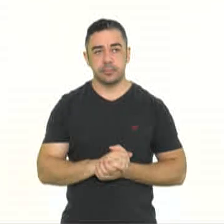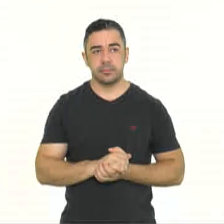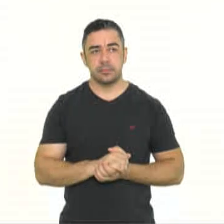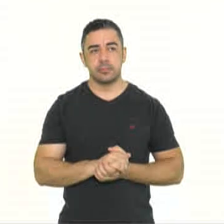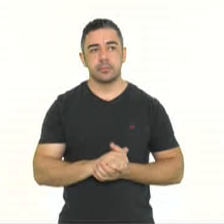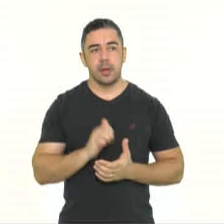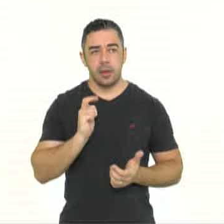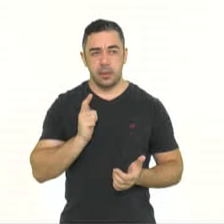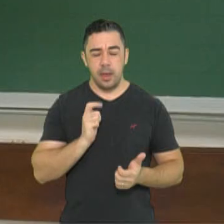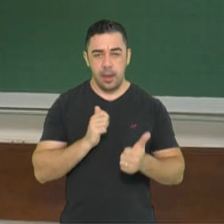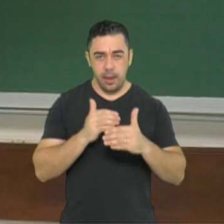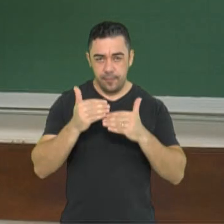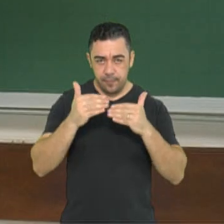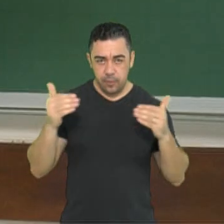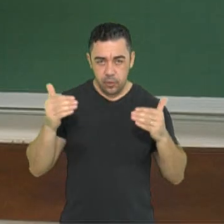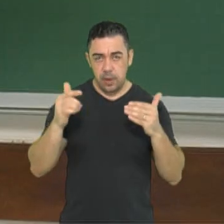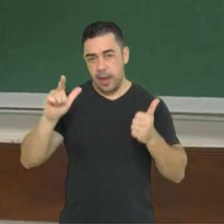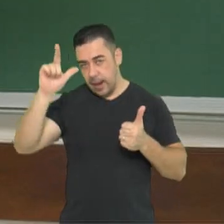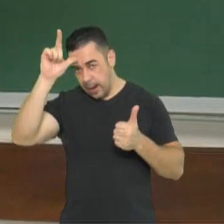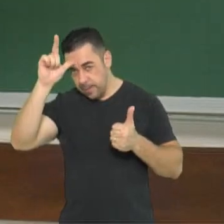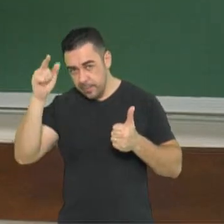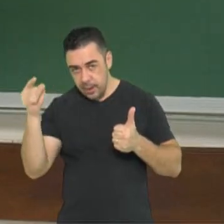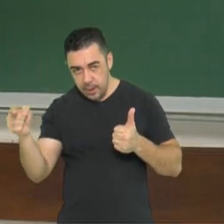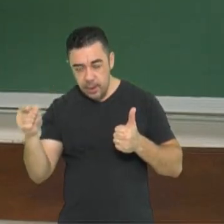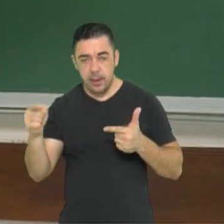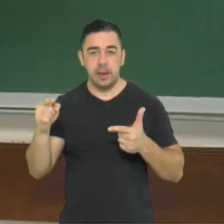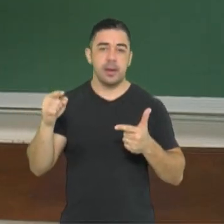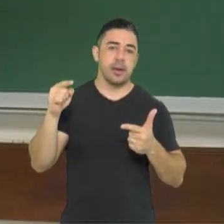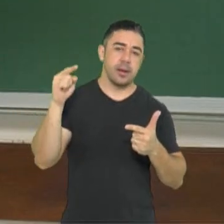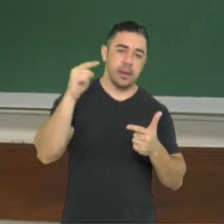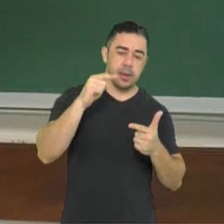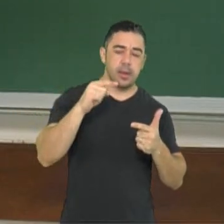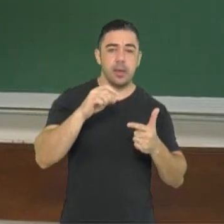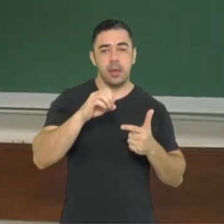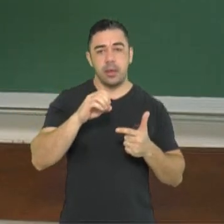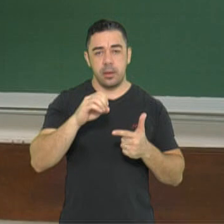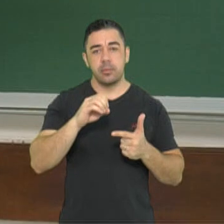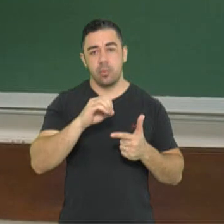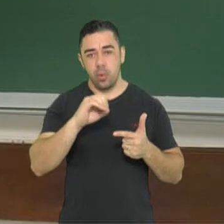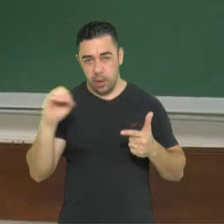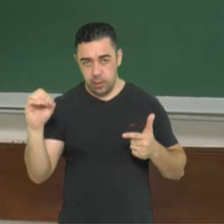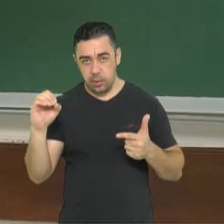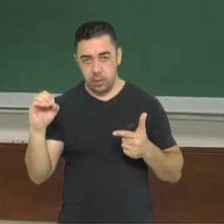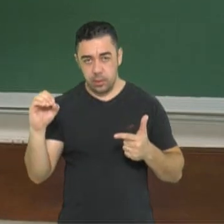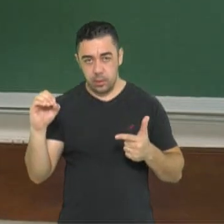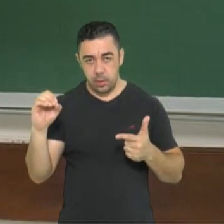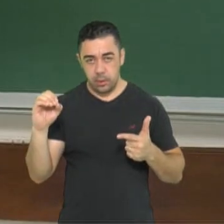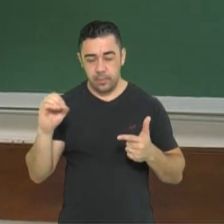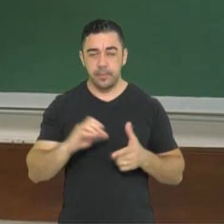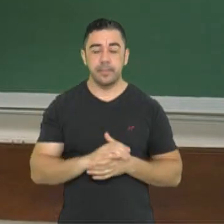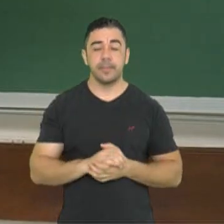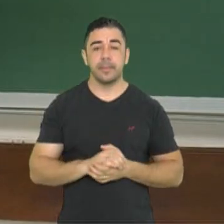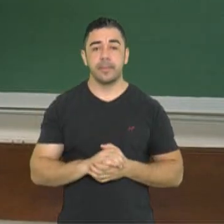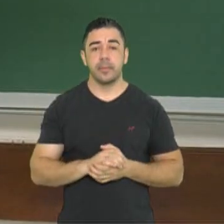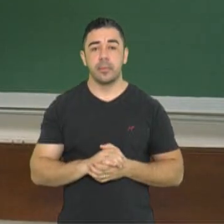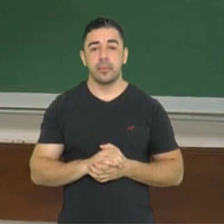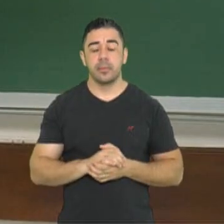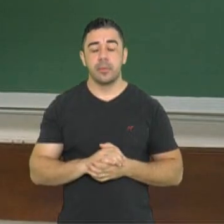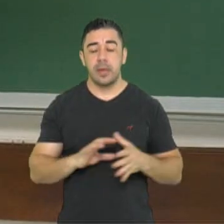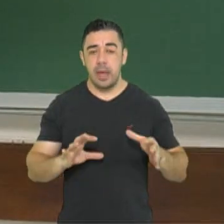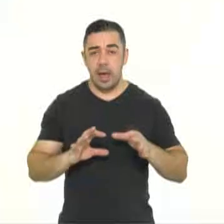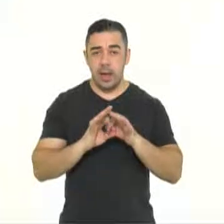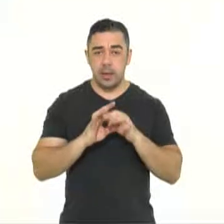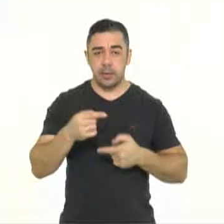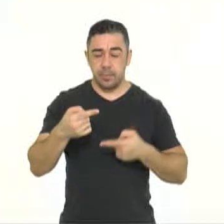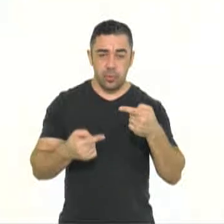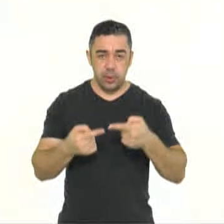ali na fronteira com a Alemanha, com a França atual, né? Em direção a oeste, né? Para lá, para esse lado. E por meio de alianças